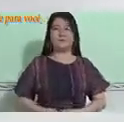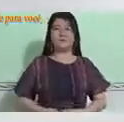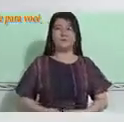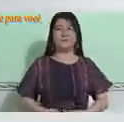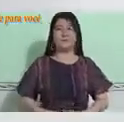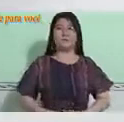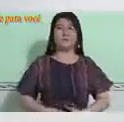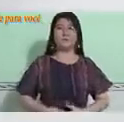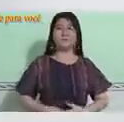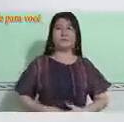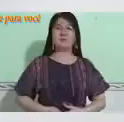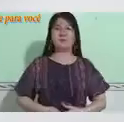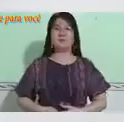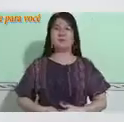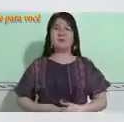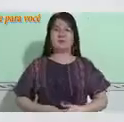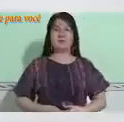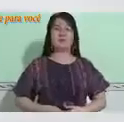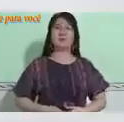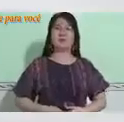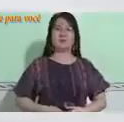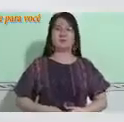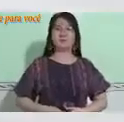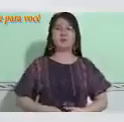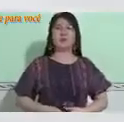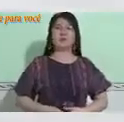intensa, queimação ou desconforto ao urinar,